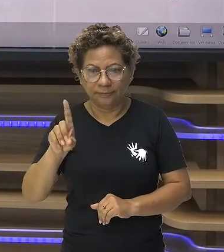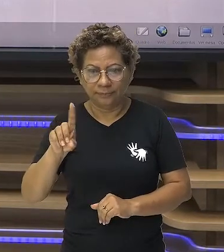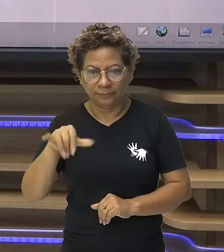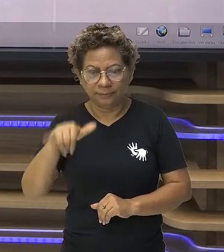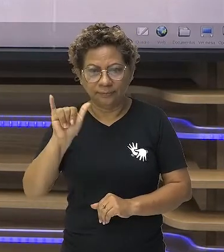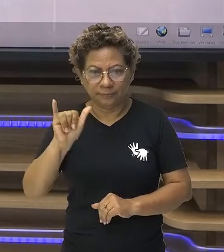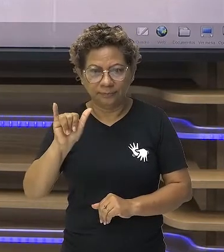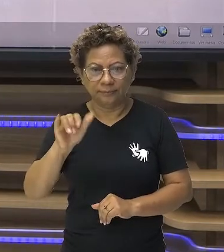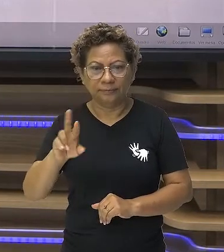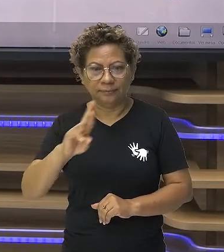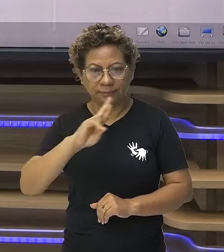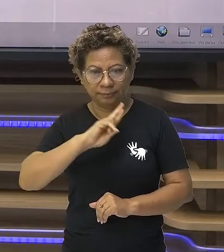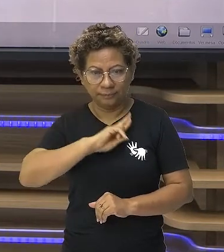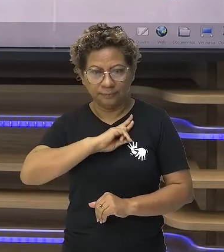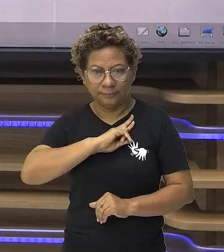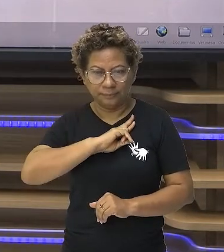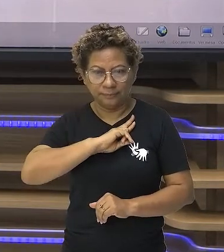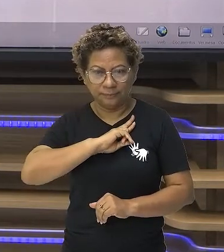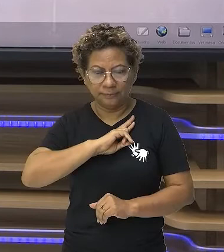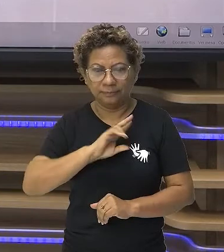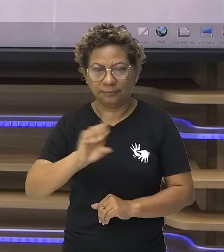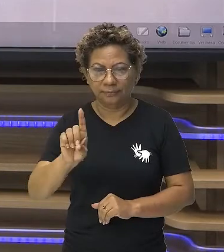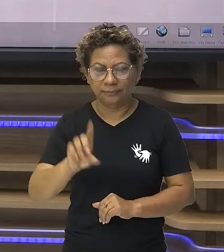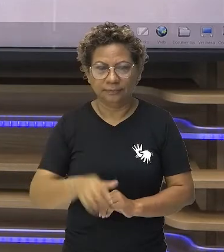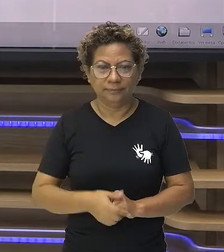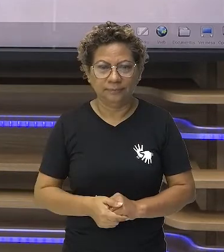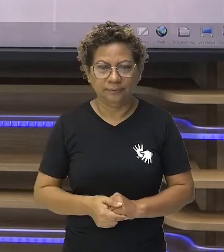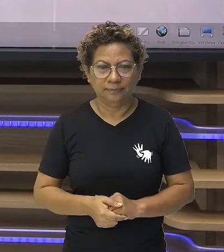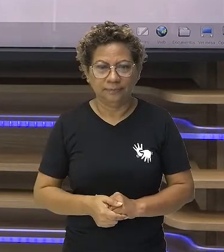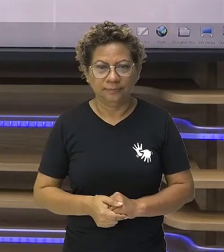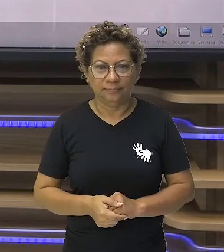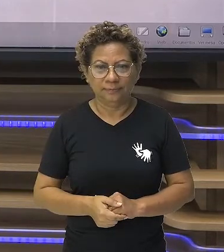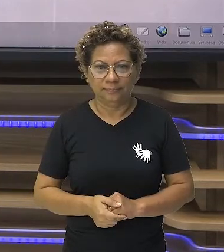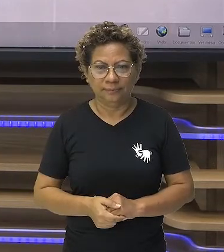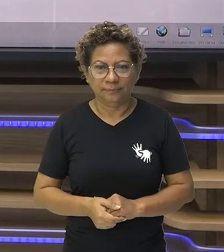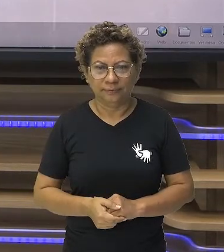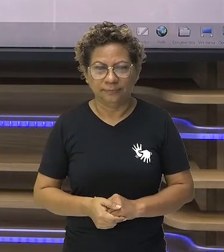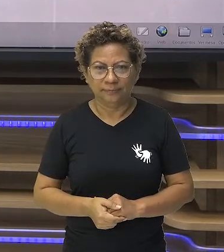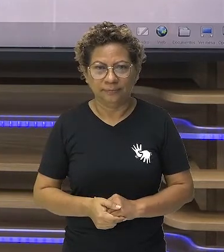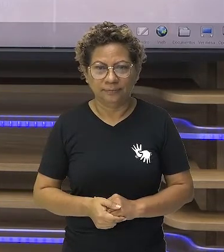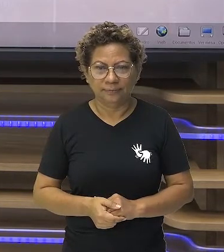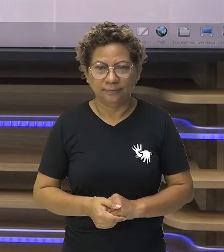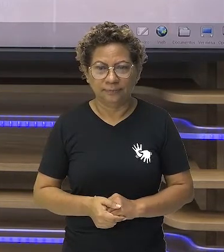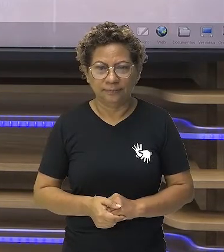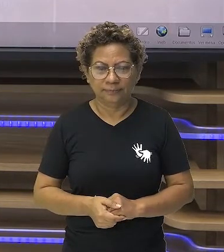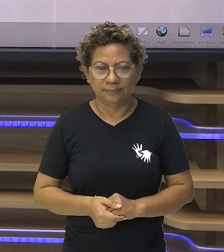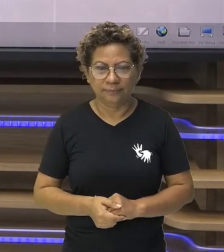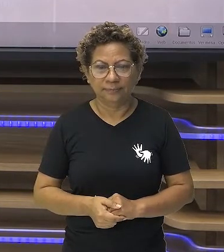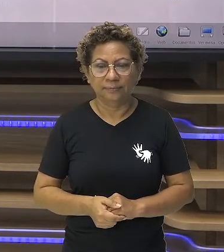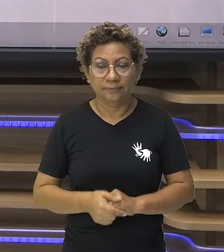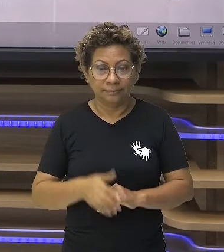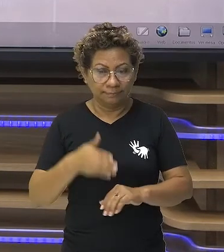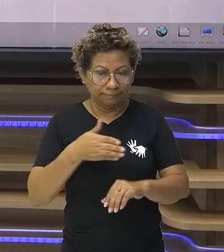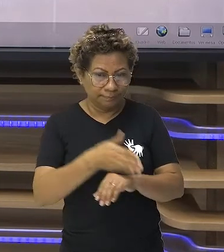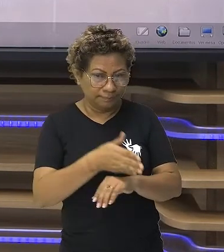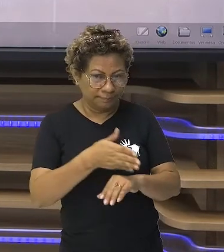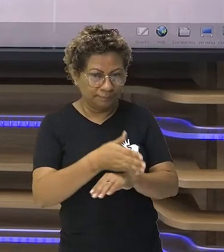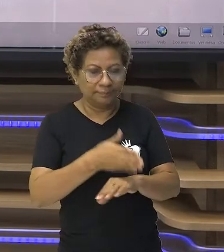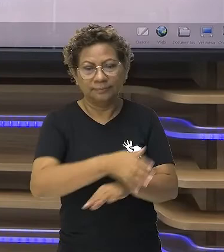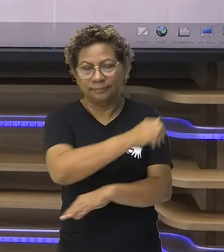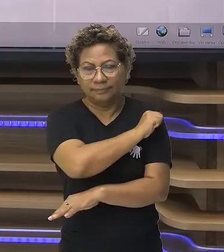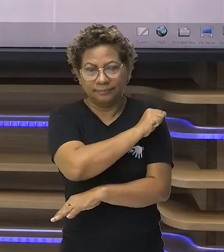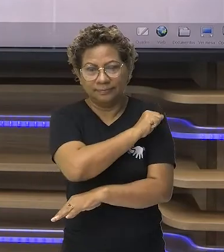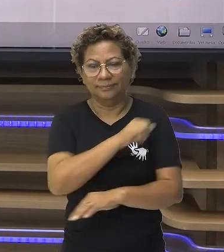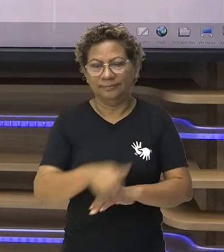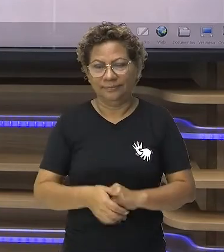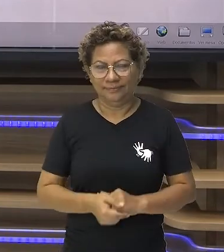tá? Muito bem, muito bem. Mais alguém? Mais alguém? Tá, então essas são as nossas participações.